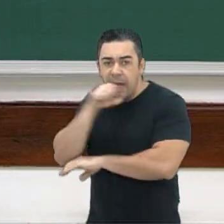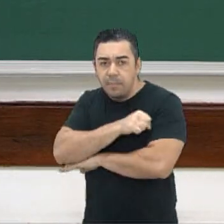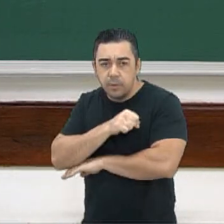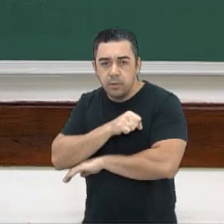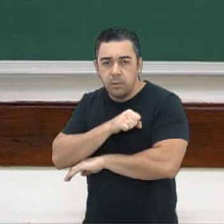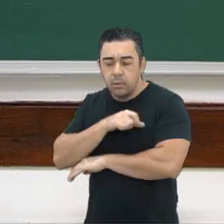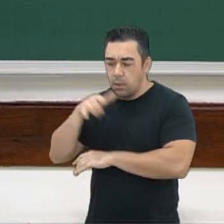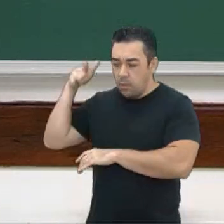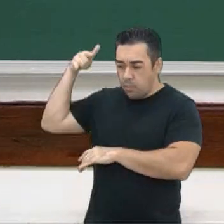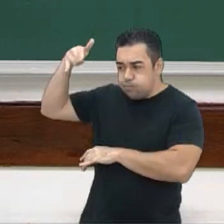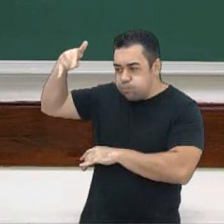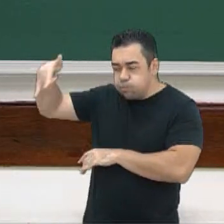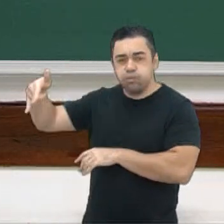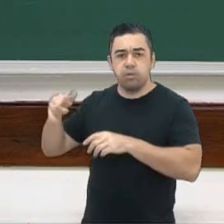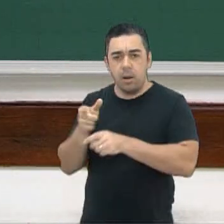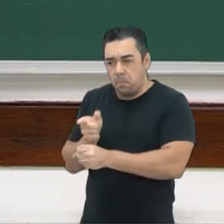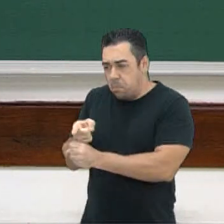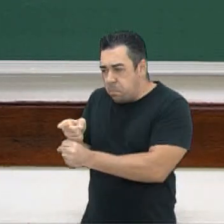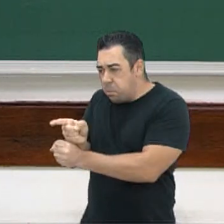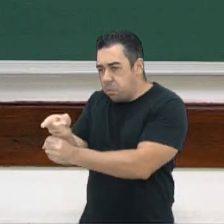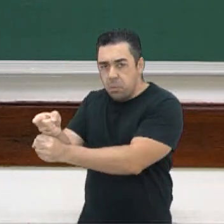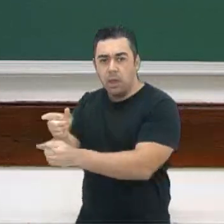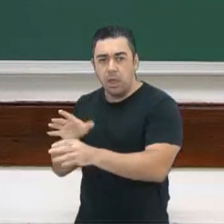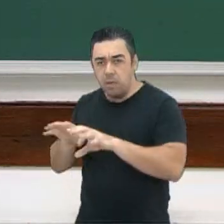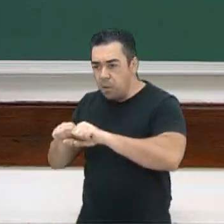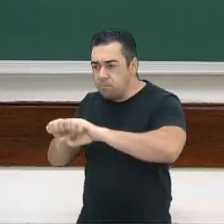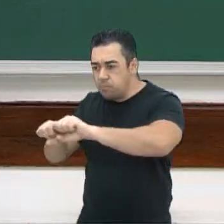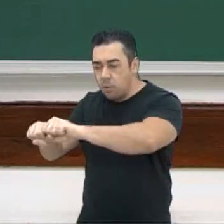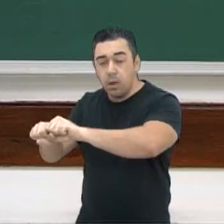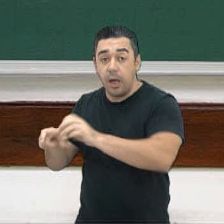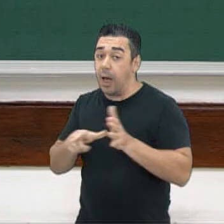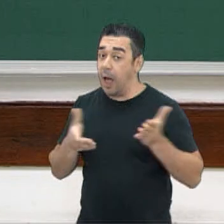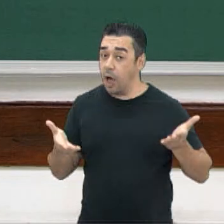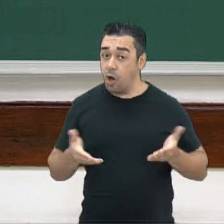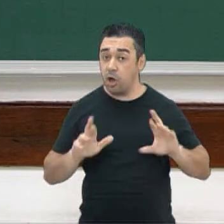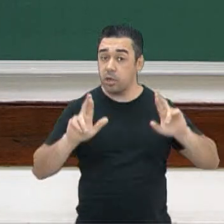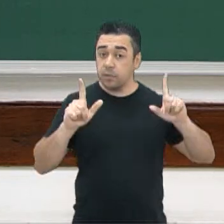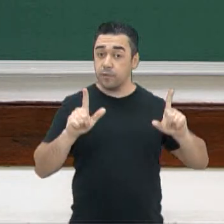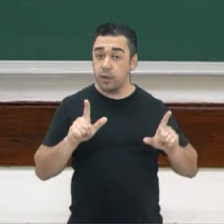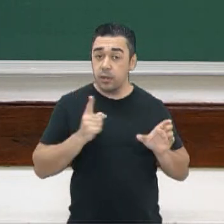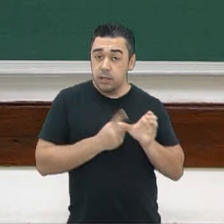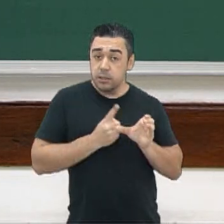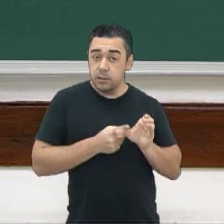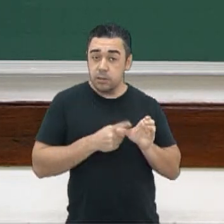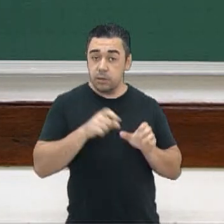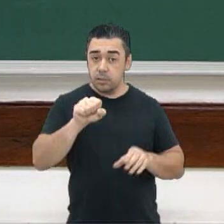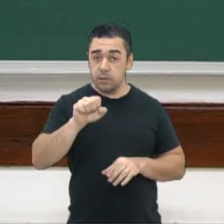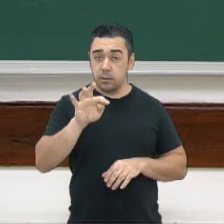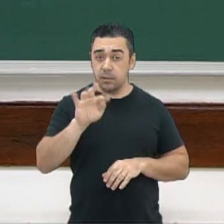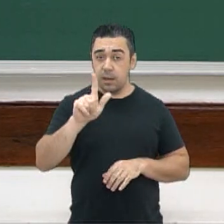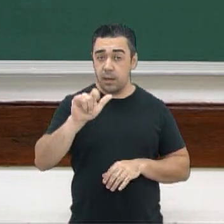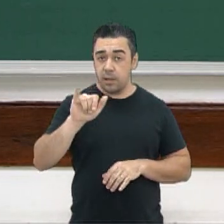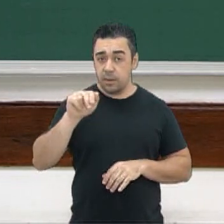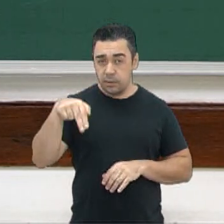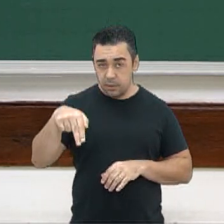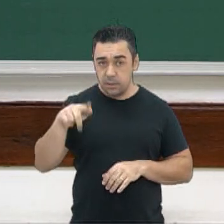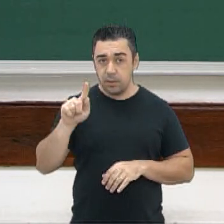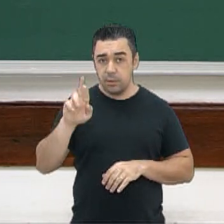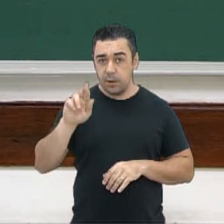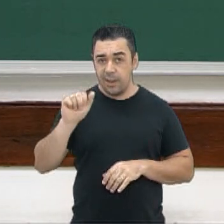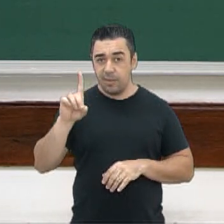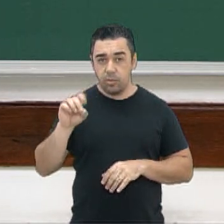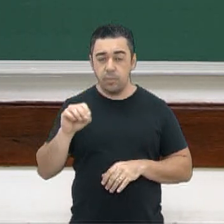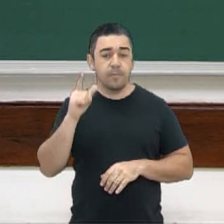e aviões da Luftwaffe fazendo o ataque aéreo. Na Batalha de Stalingrado, o Blitzkrieg não tem um